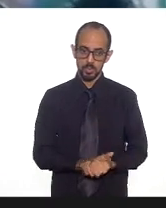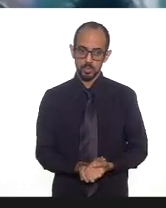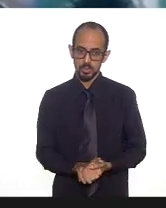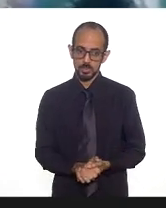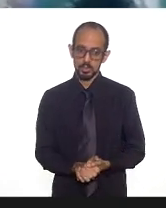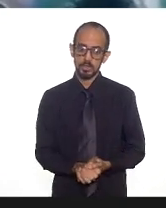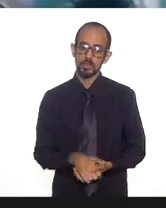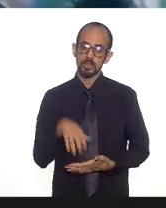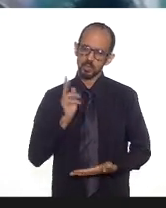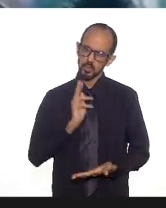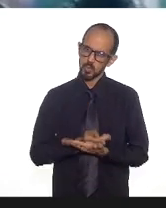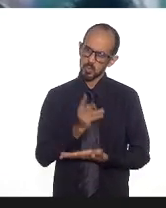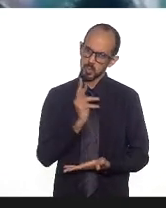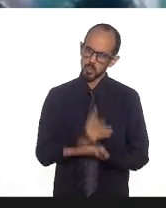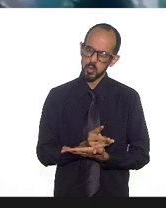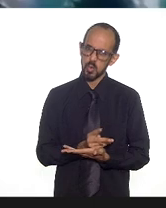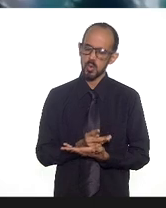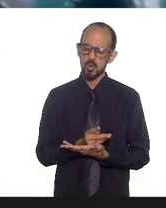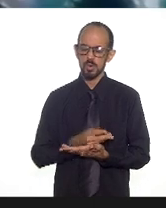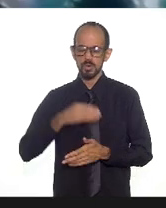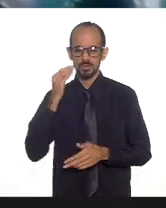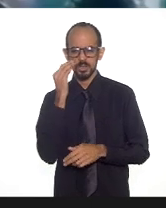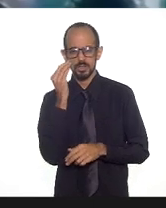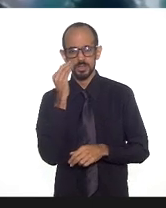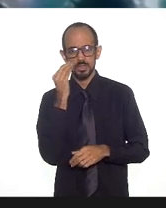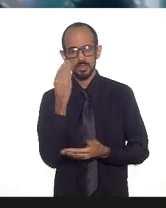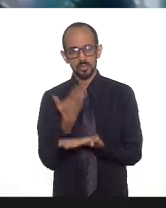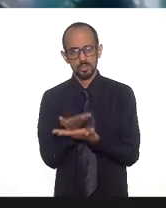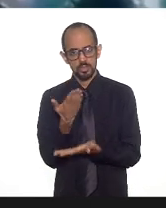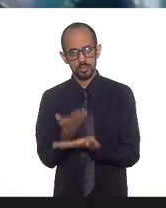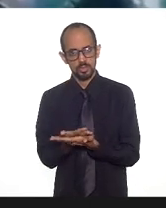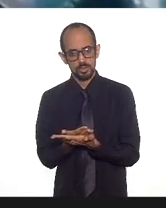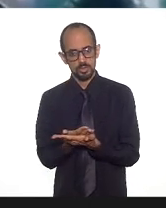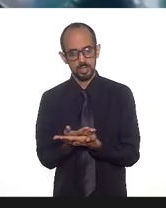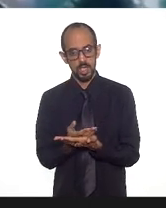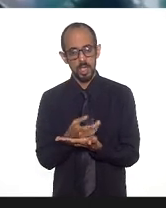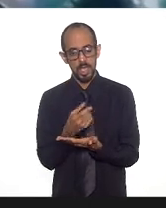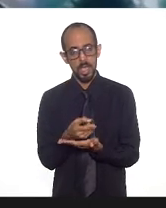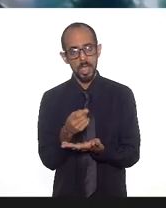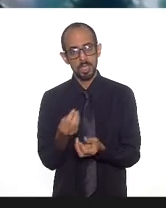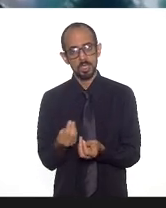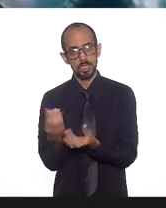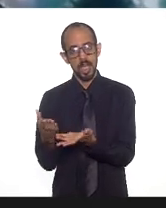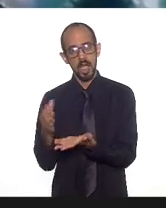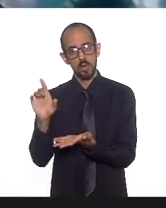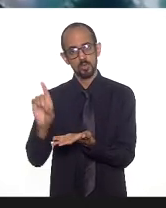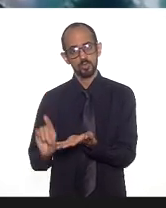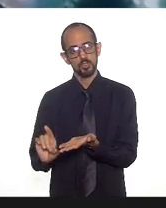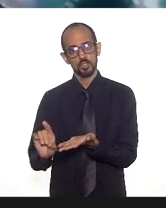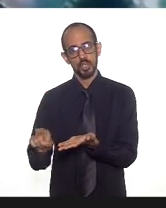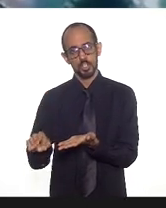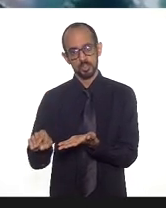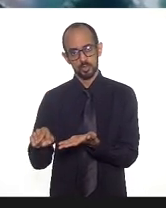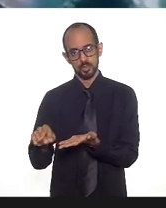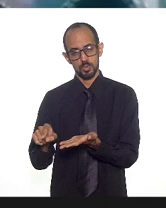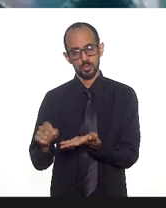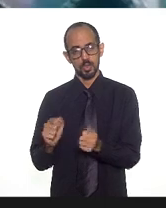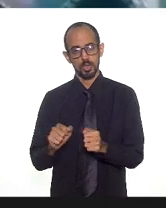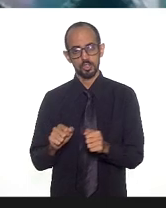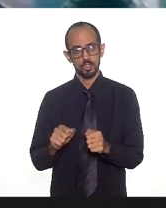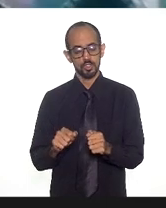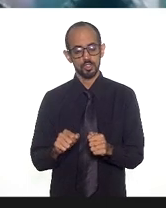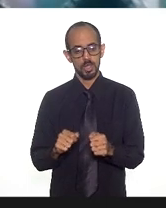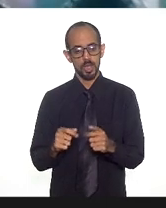que estão buscando a sua escolarização, a gente está negando um direito, né? A gente está indo contra um